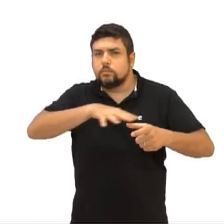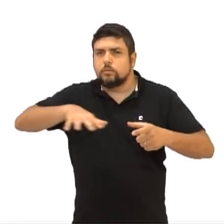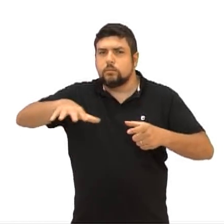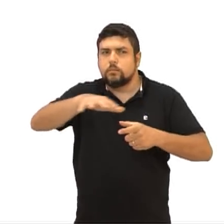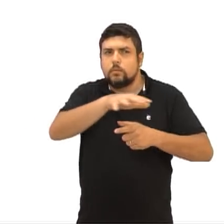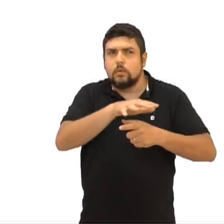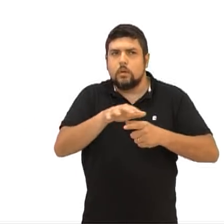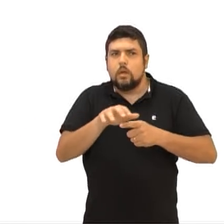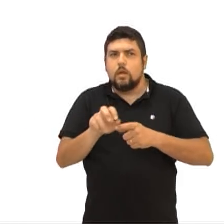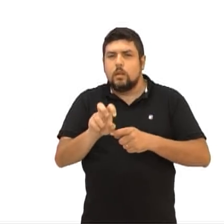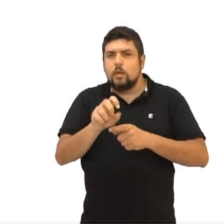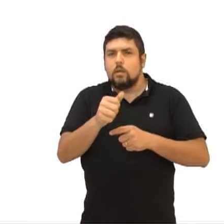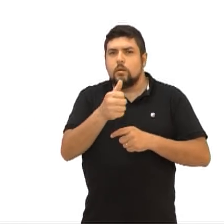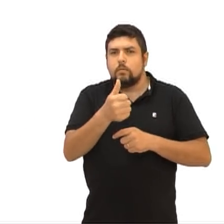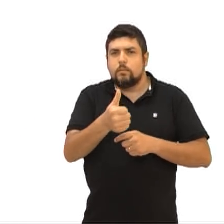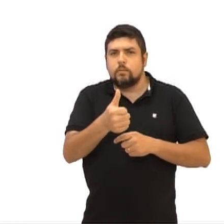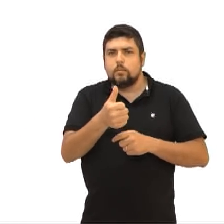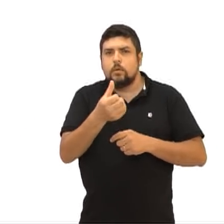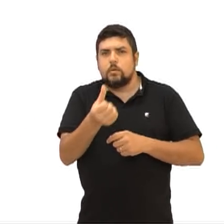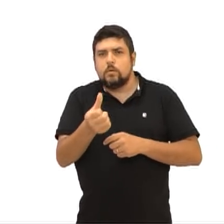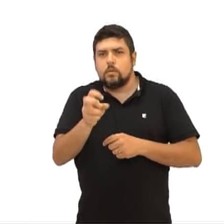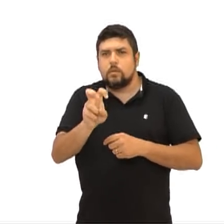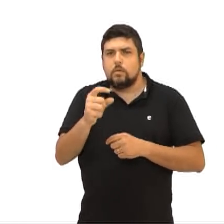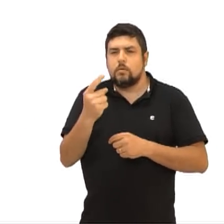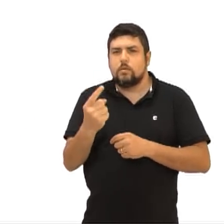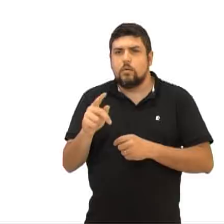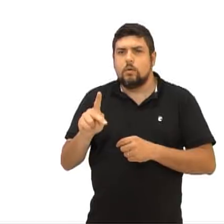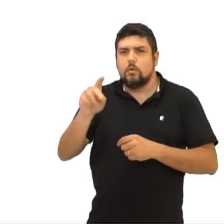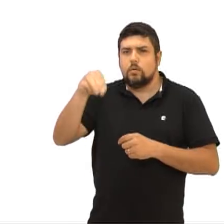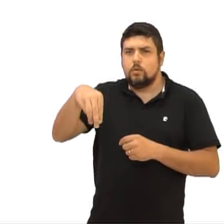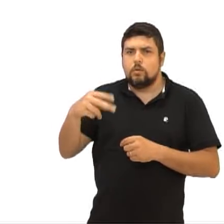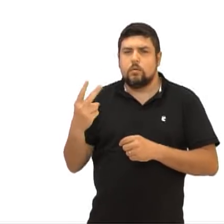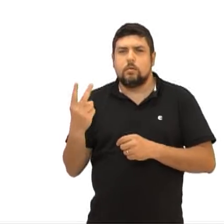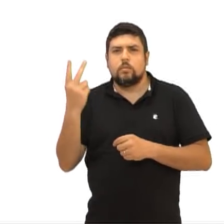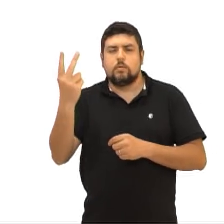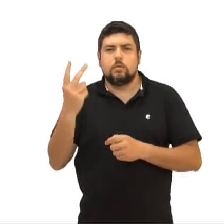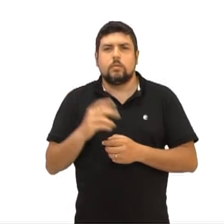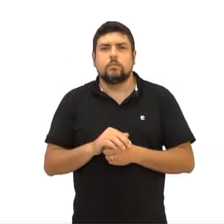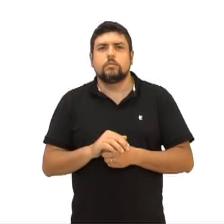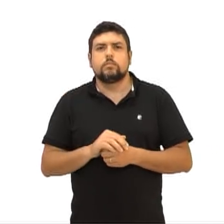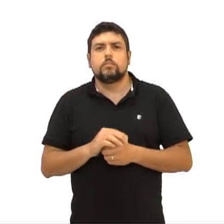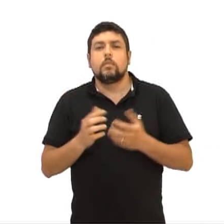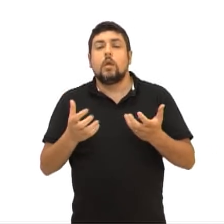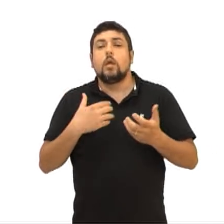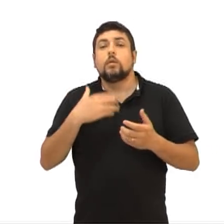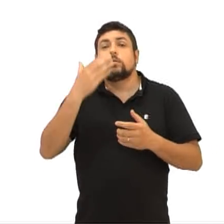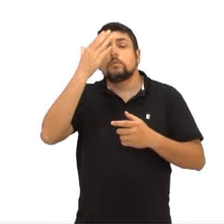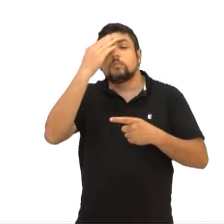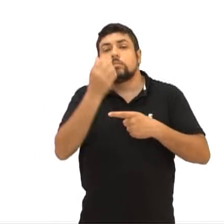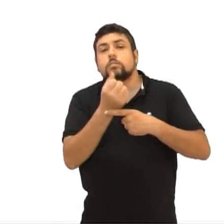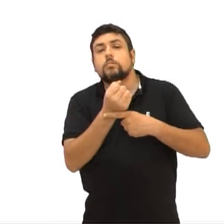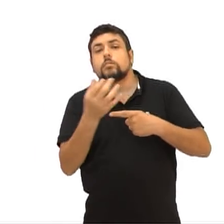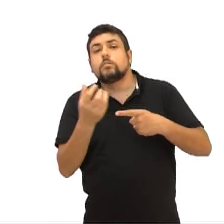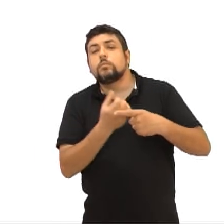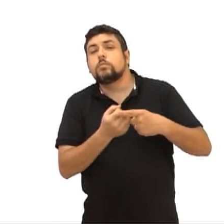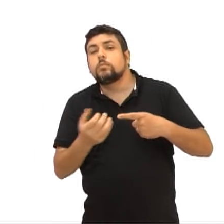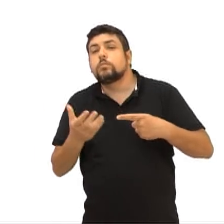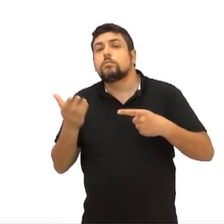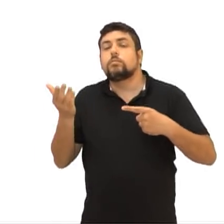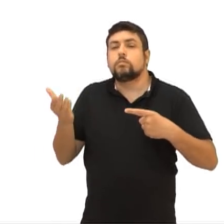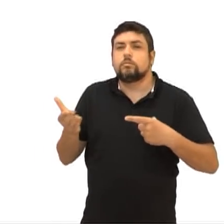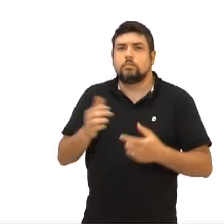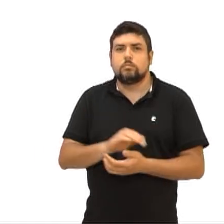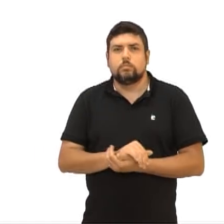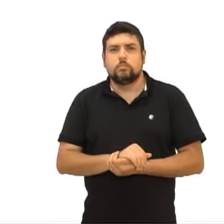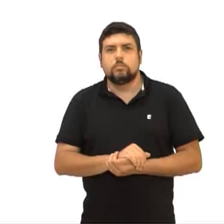1.651 km². Determine a densidade demográfica de Londrina. Veja, ele passa